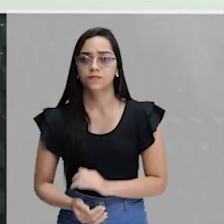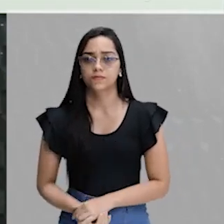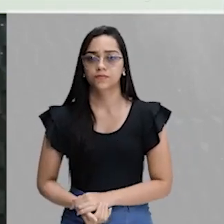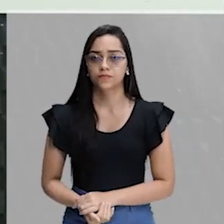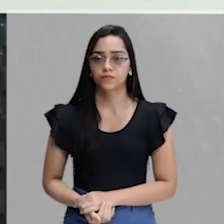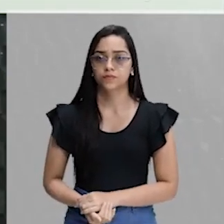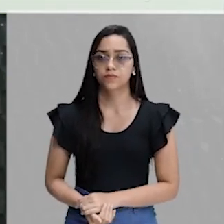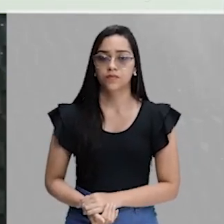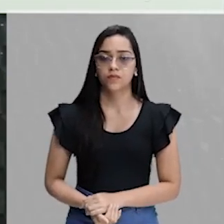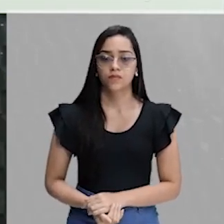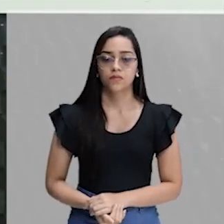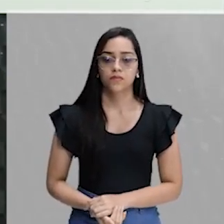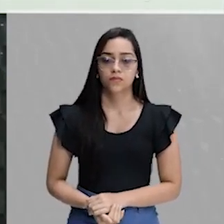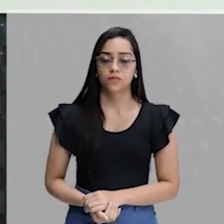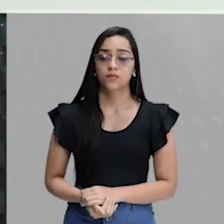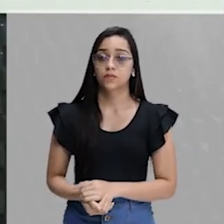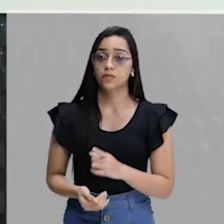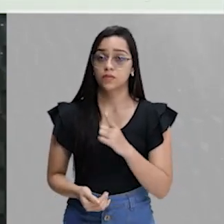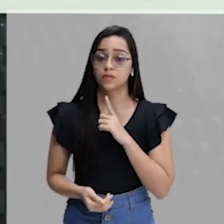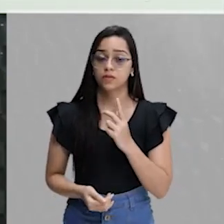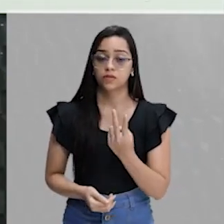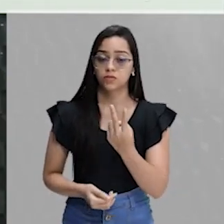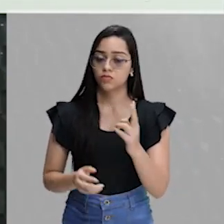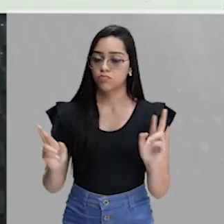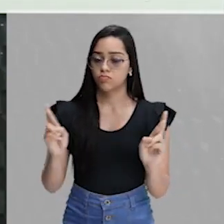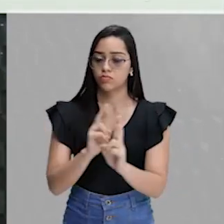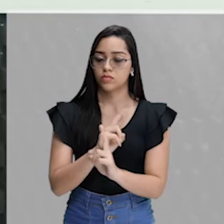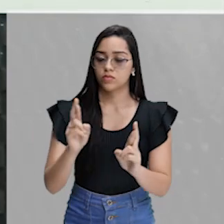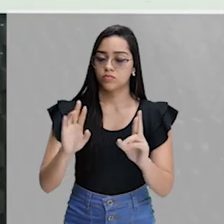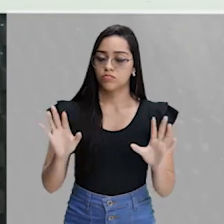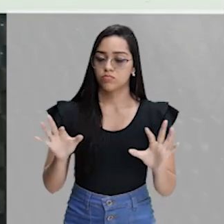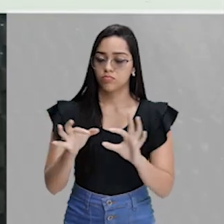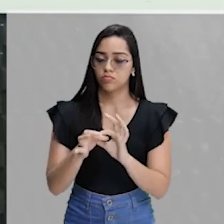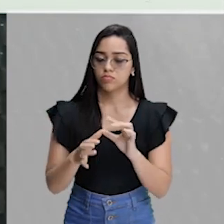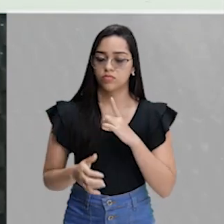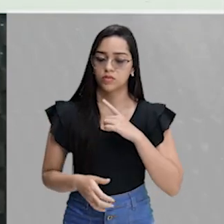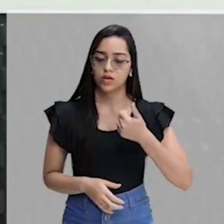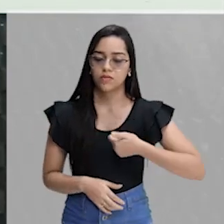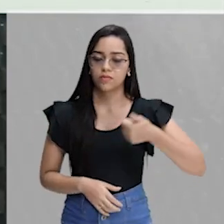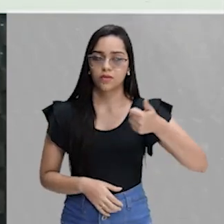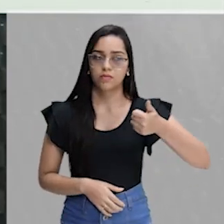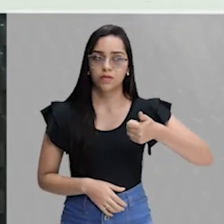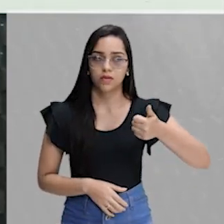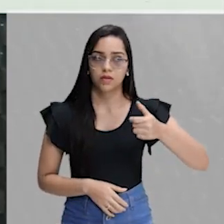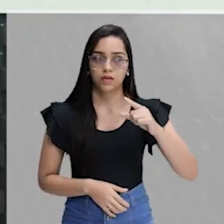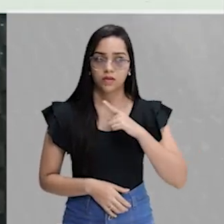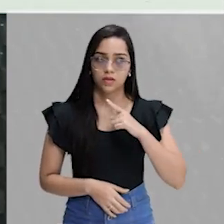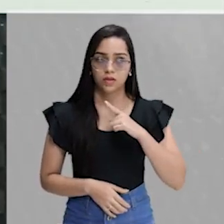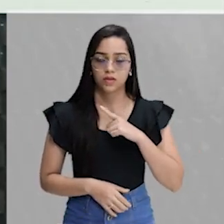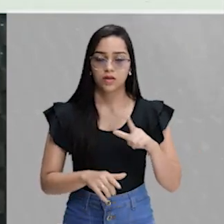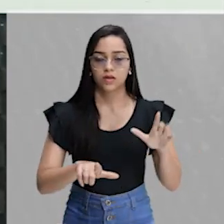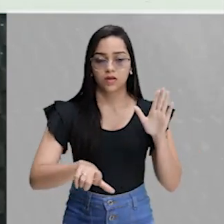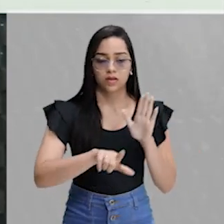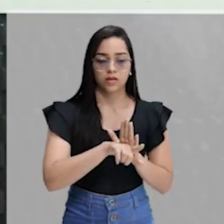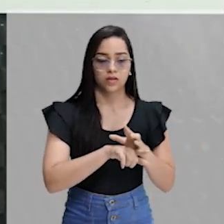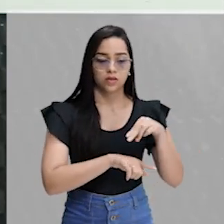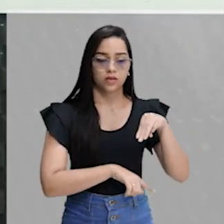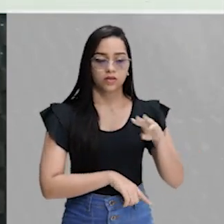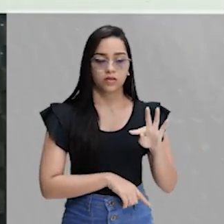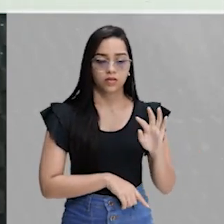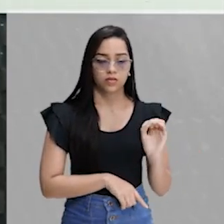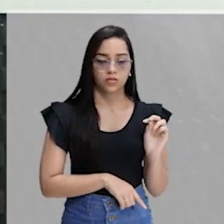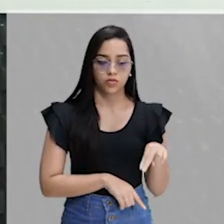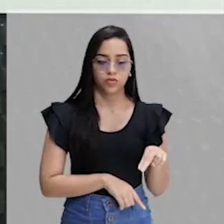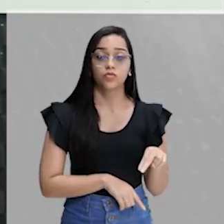O que está unindo as duas relações que nós colocamos, a primeira é a segunda lei de Newton e a